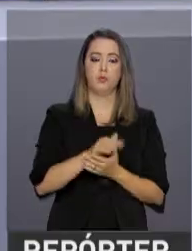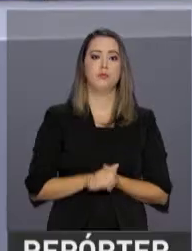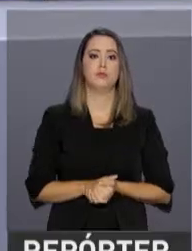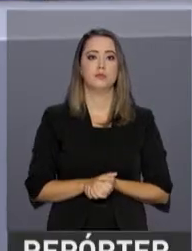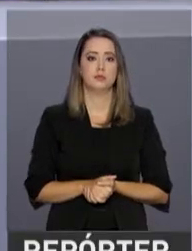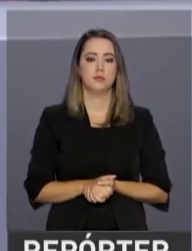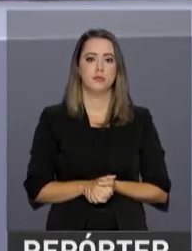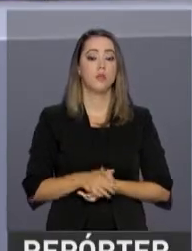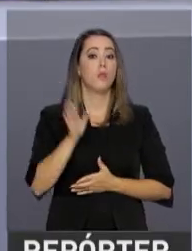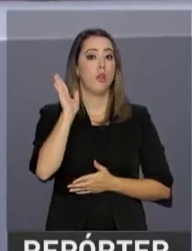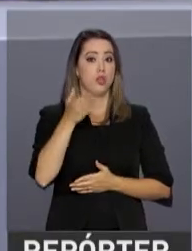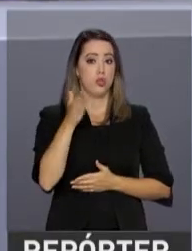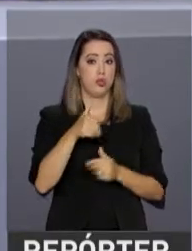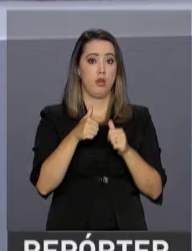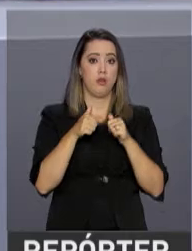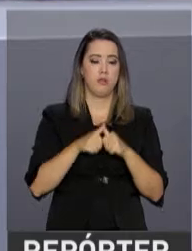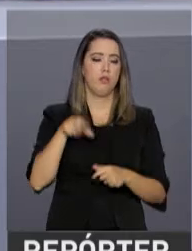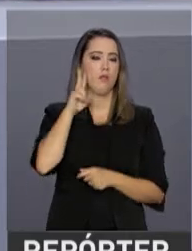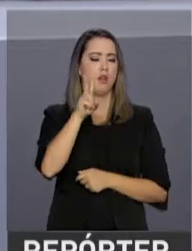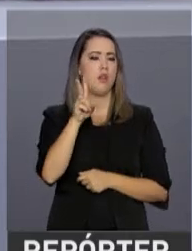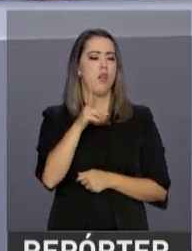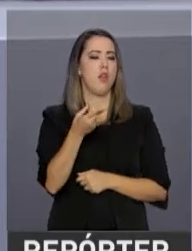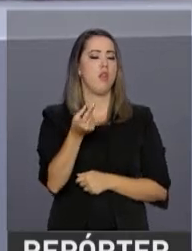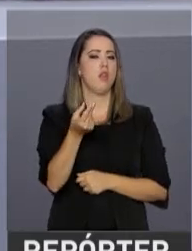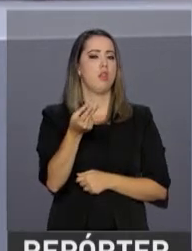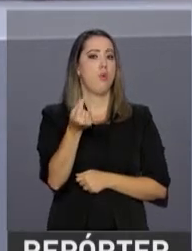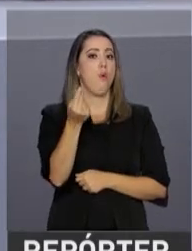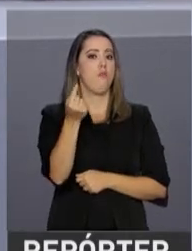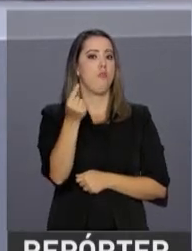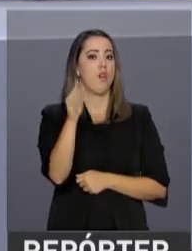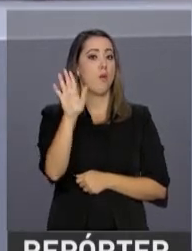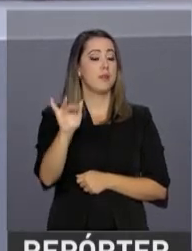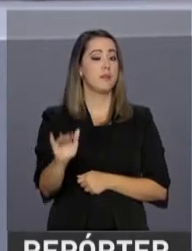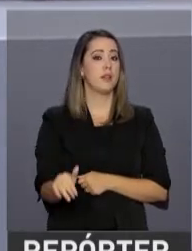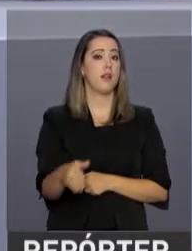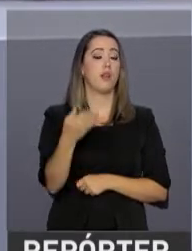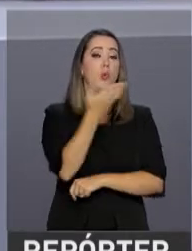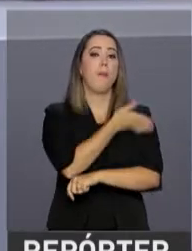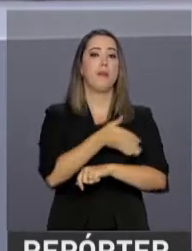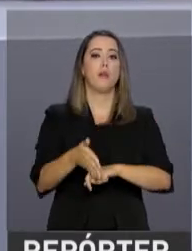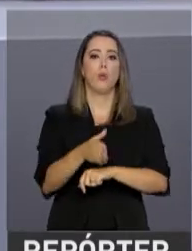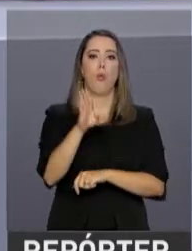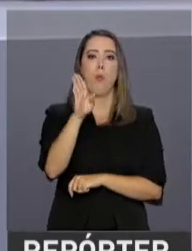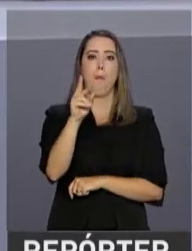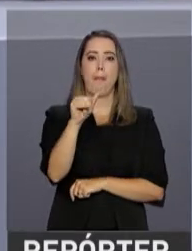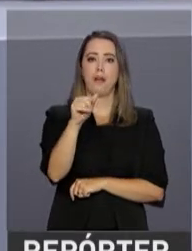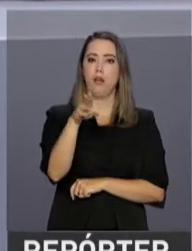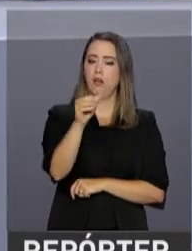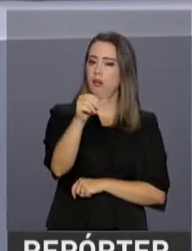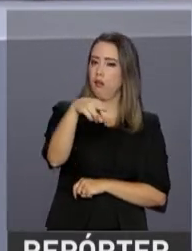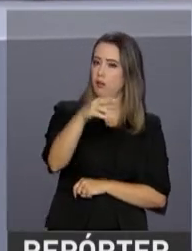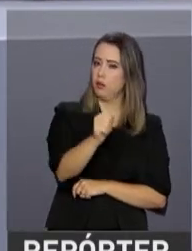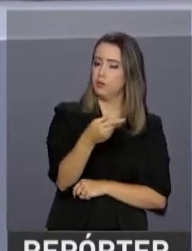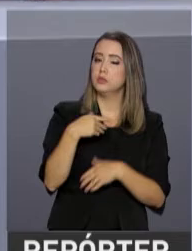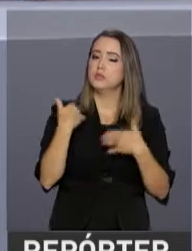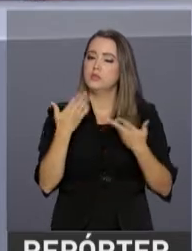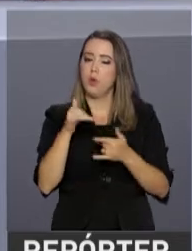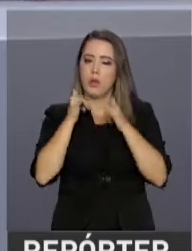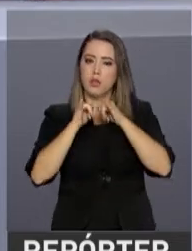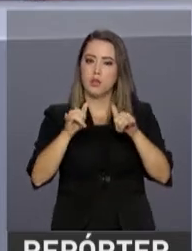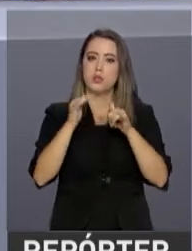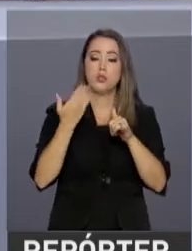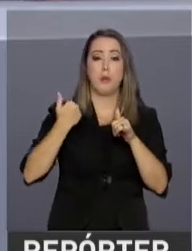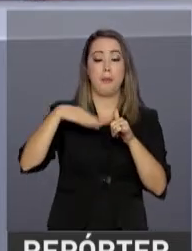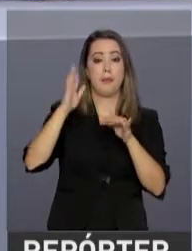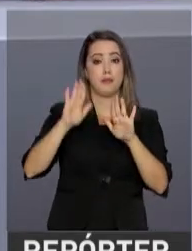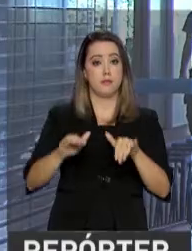já está valendo a tarifa branca com isso quem consome menos energia nos horários de pico pode pagar menos na conta